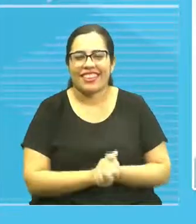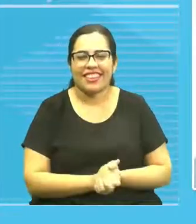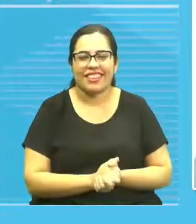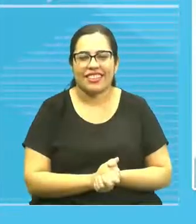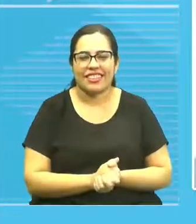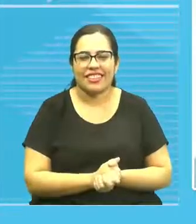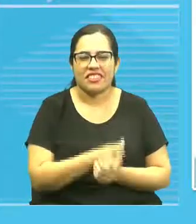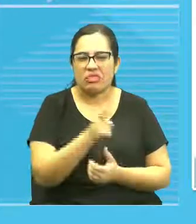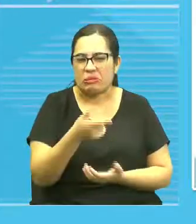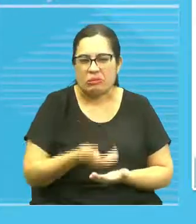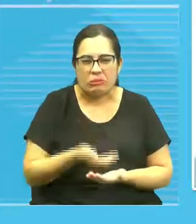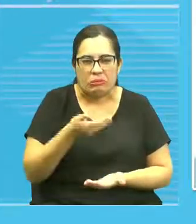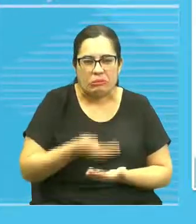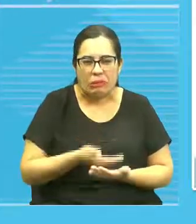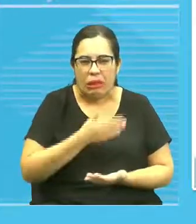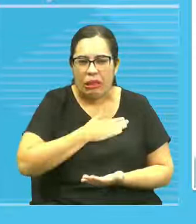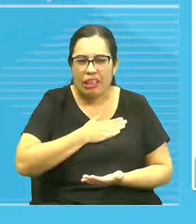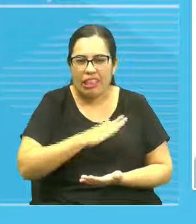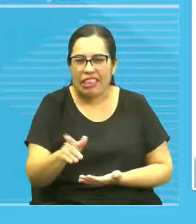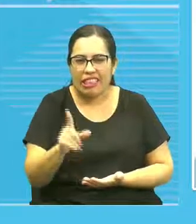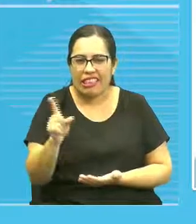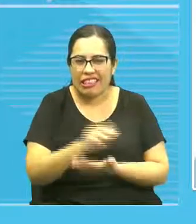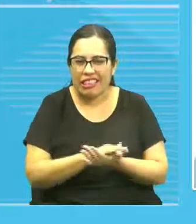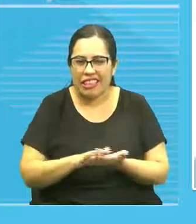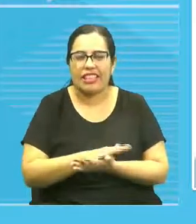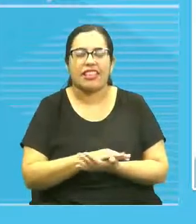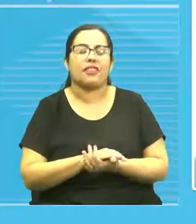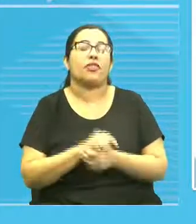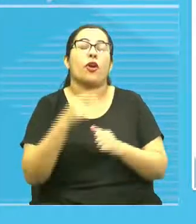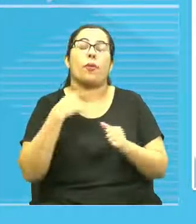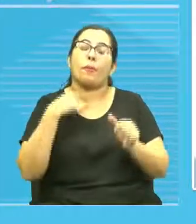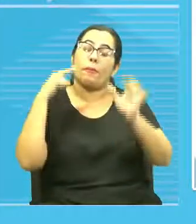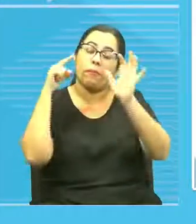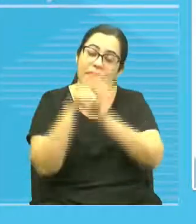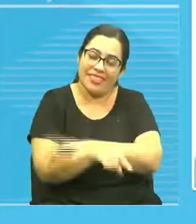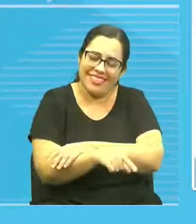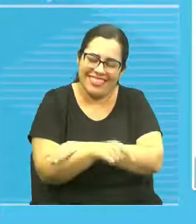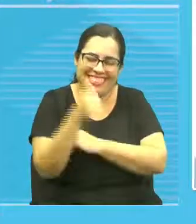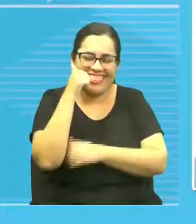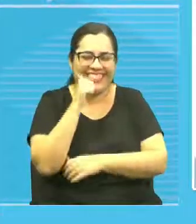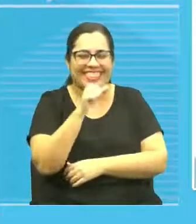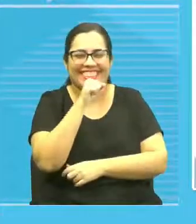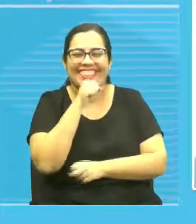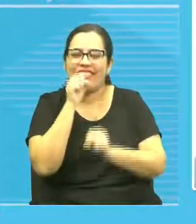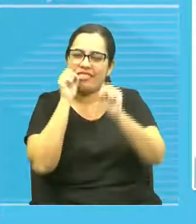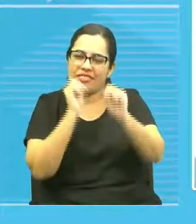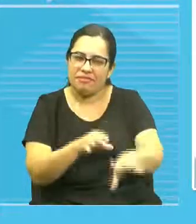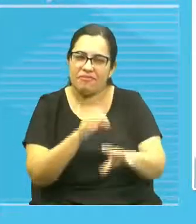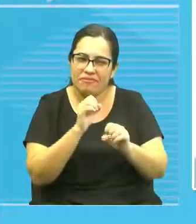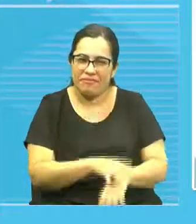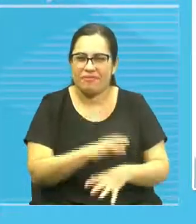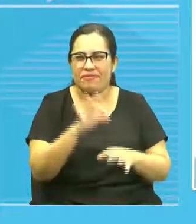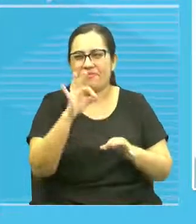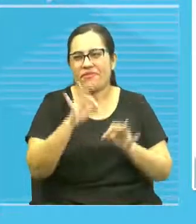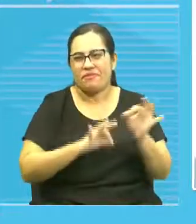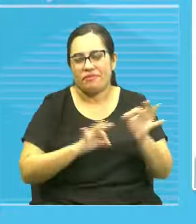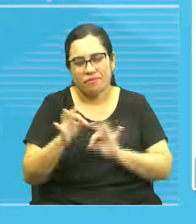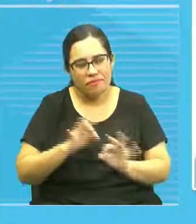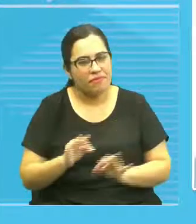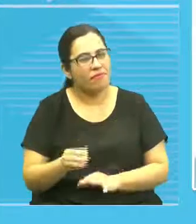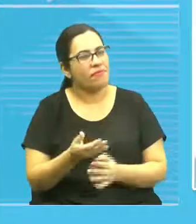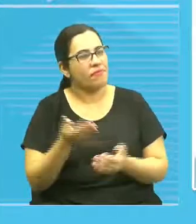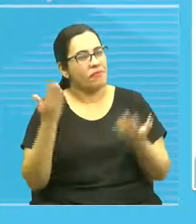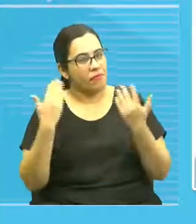Não gosto de mingau. Tô perguntando se tu te ensinou a fazer. Zé Curubu, presta atenção. Olha.